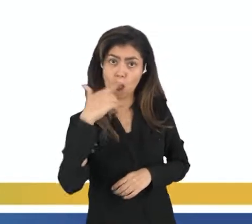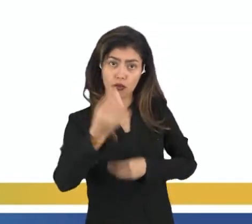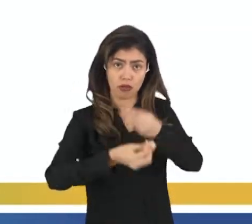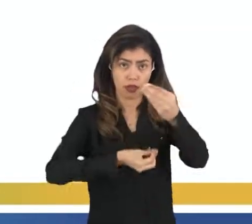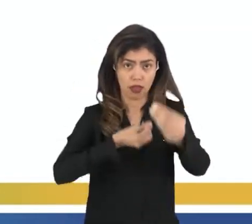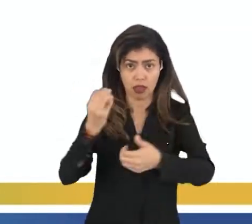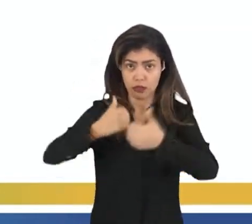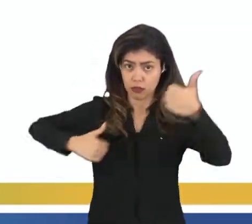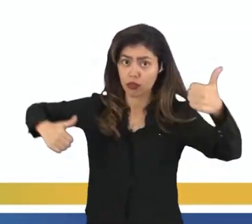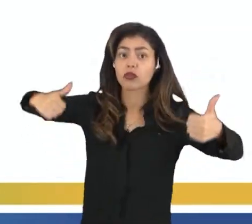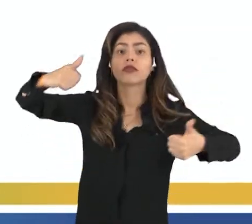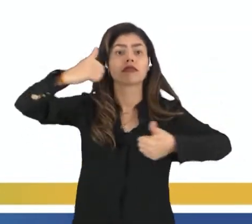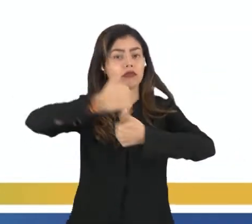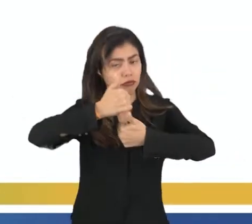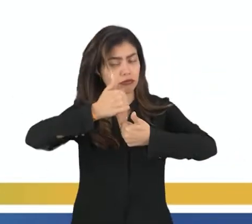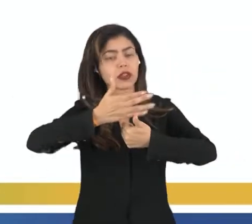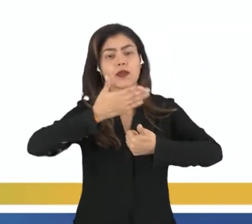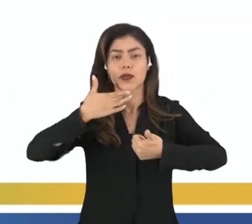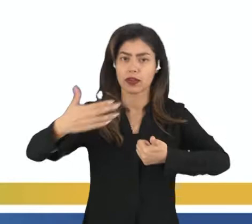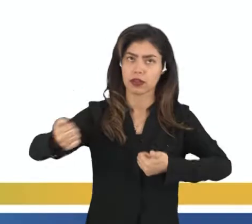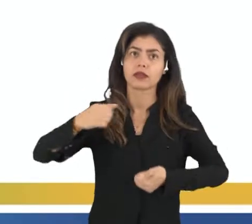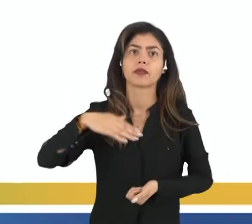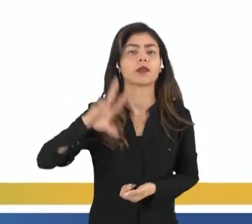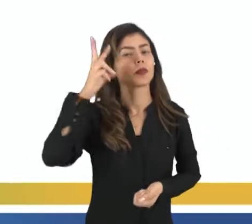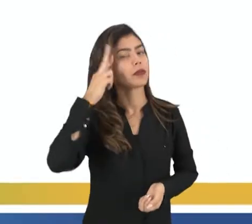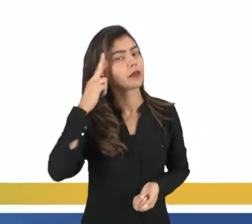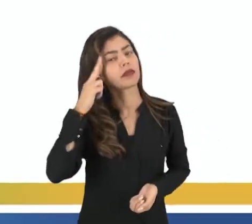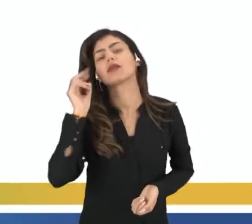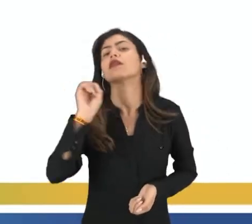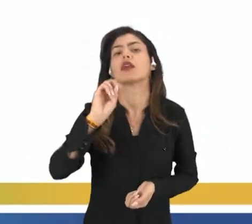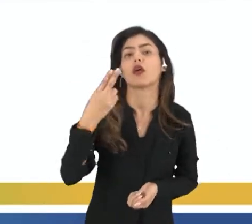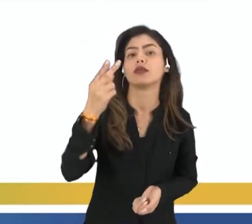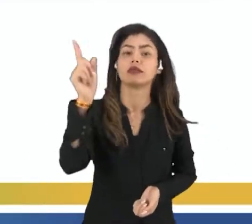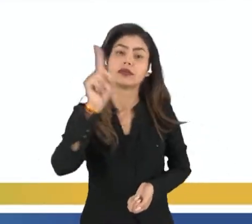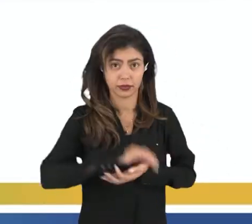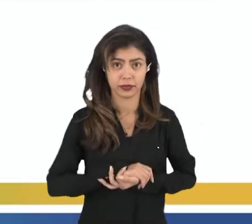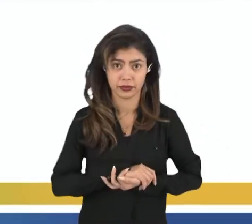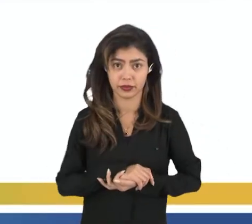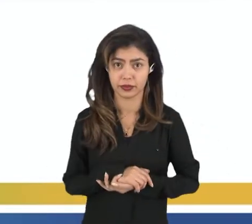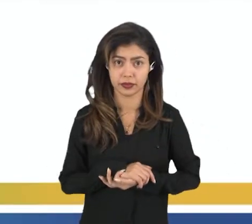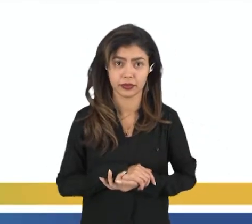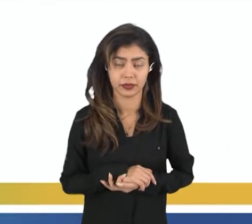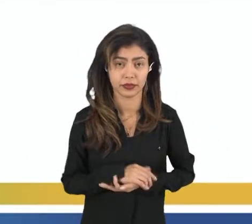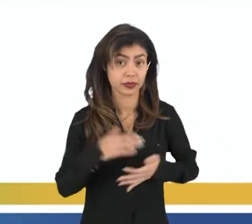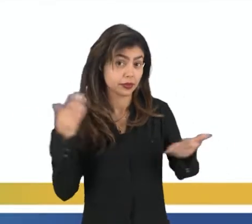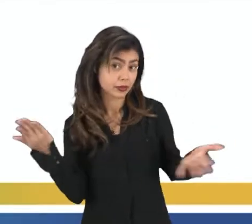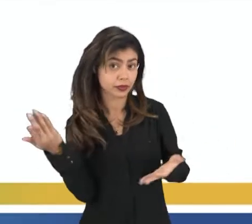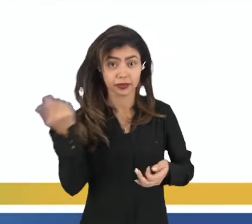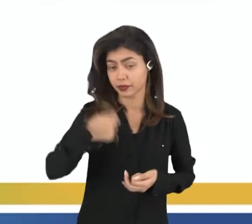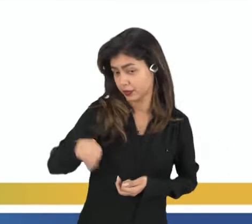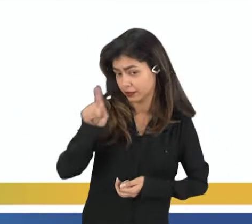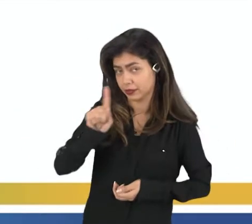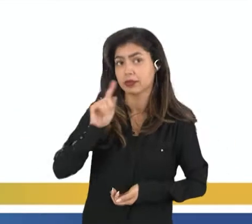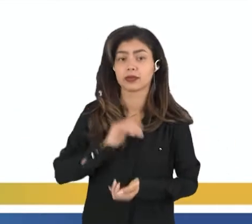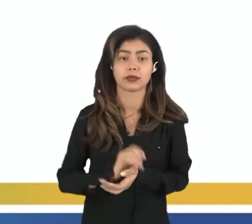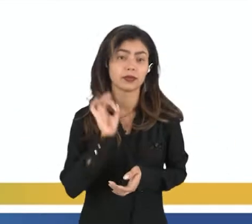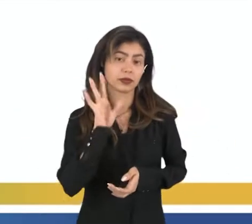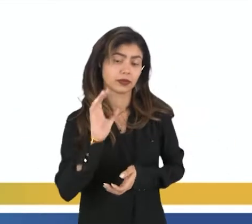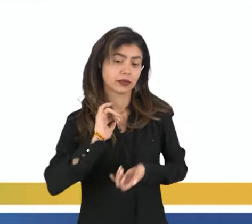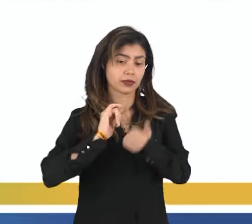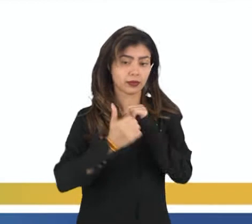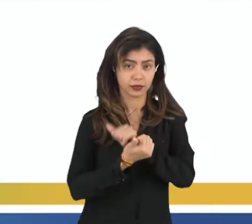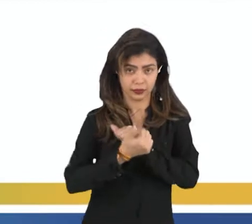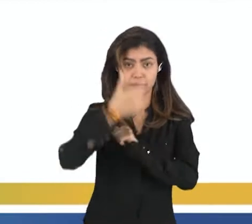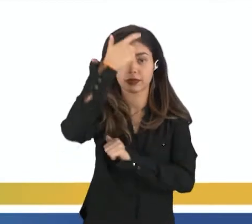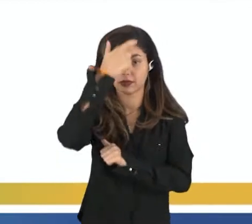de superar os obstáculos que podem ser naturais ou não. Não é necessário ser atleta para praticar